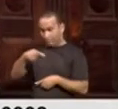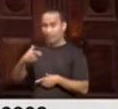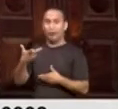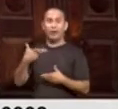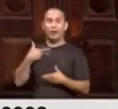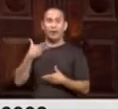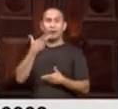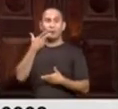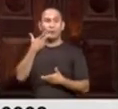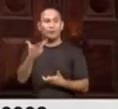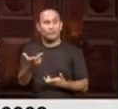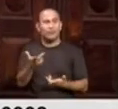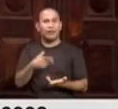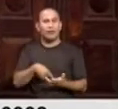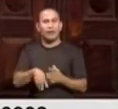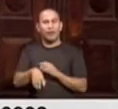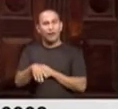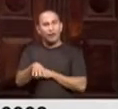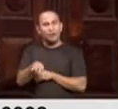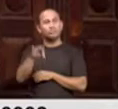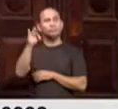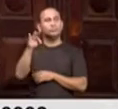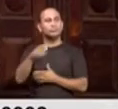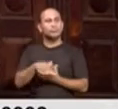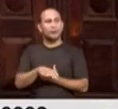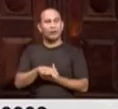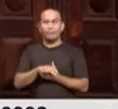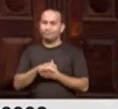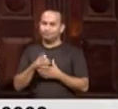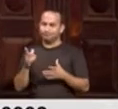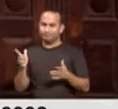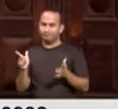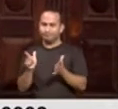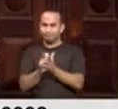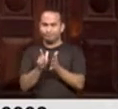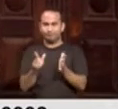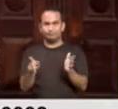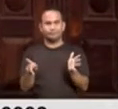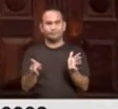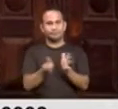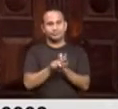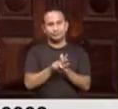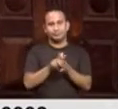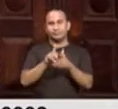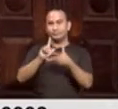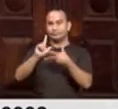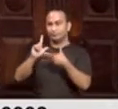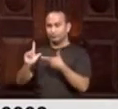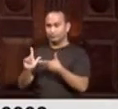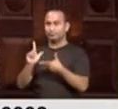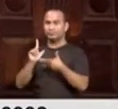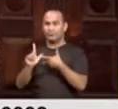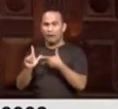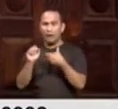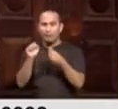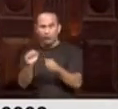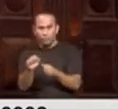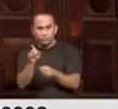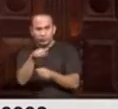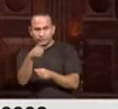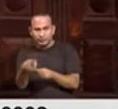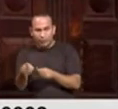e é o que cabe ao legislativo. Pode o legislativo anular uma